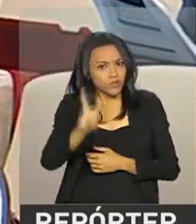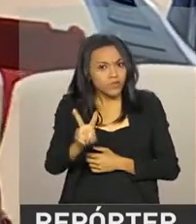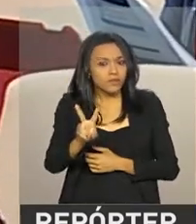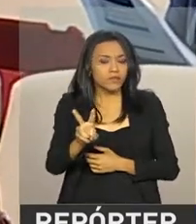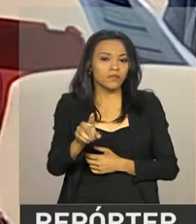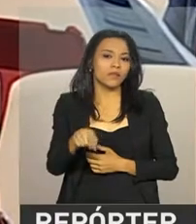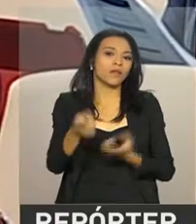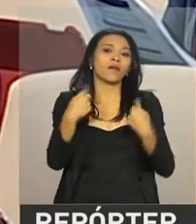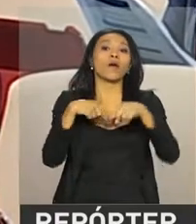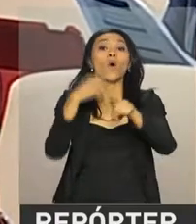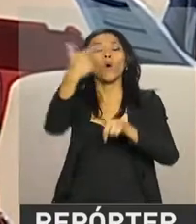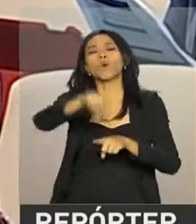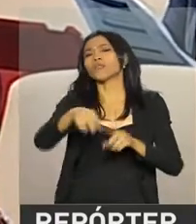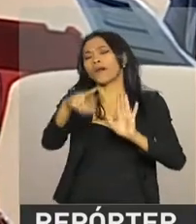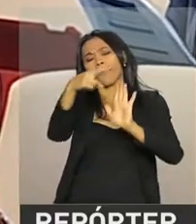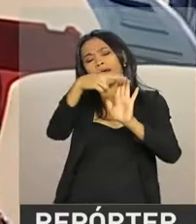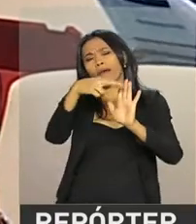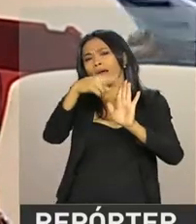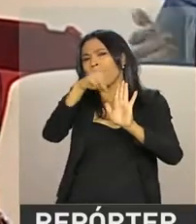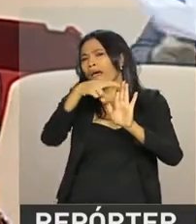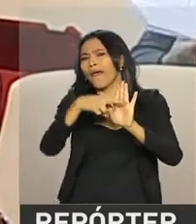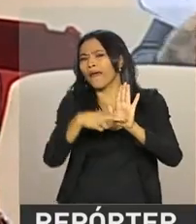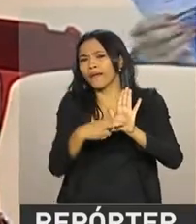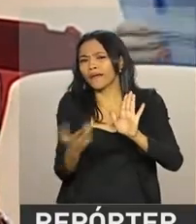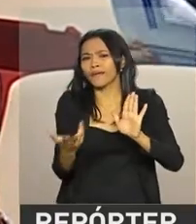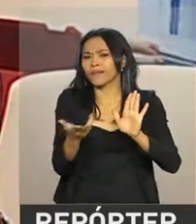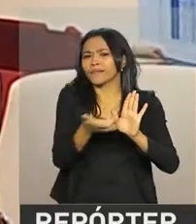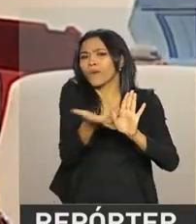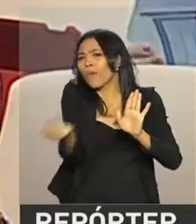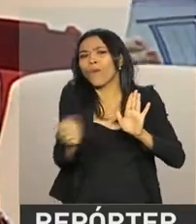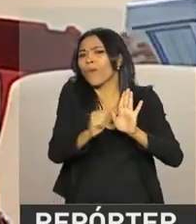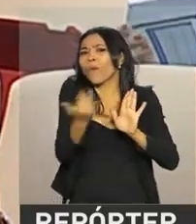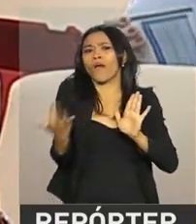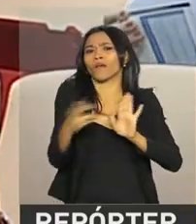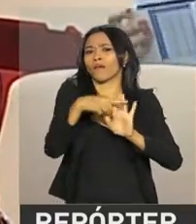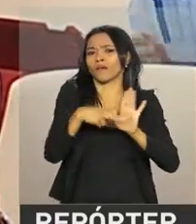esse descumprimento de regras do edital. Quais são Tem as... gente que não...